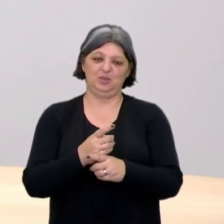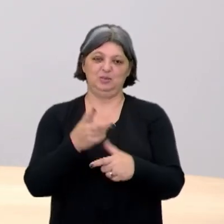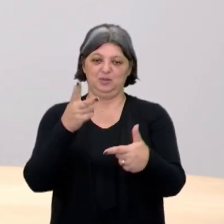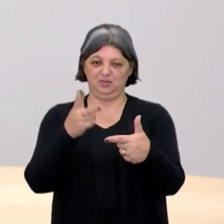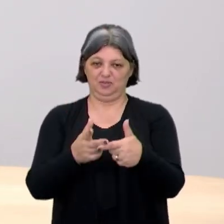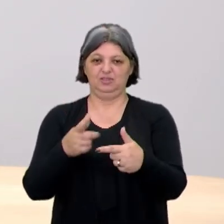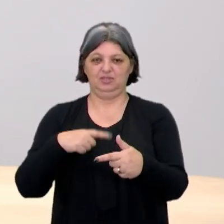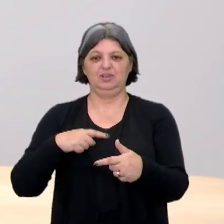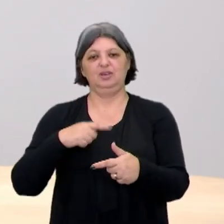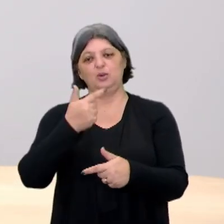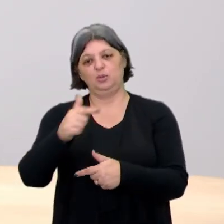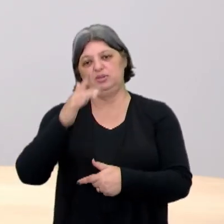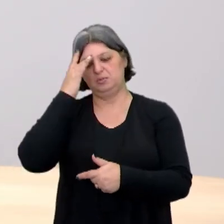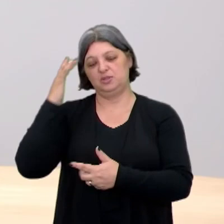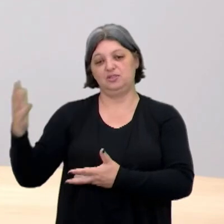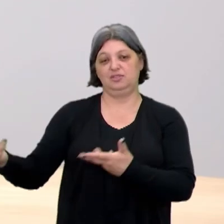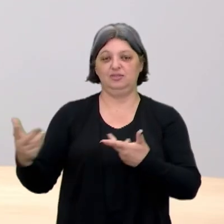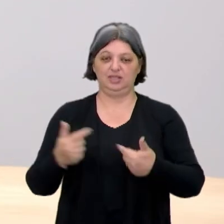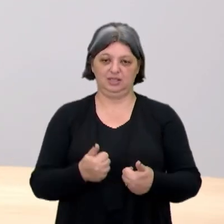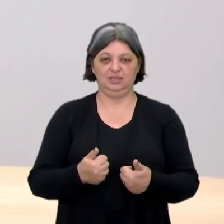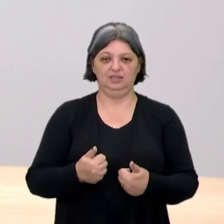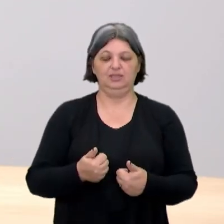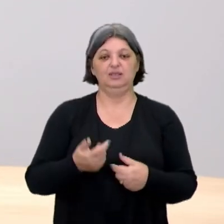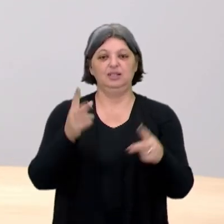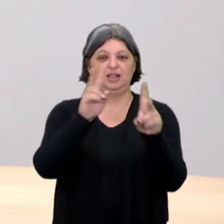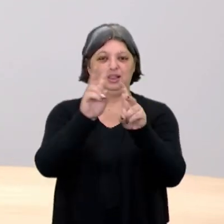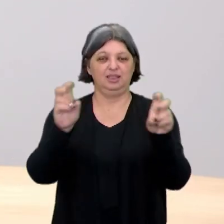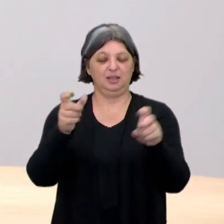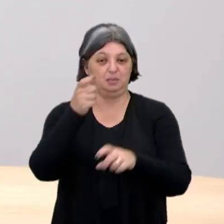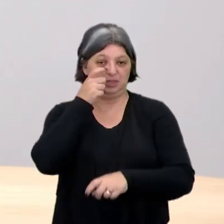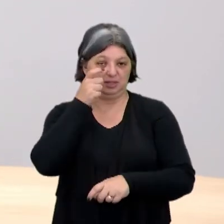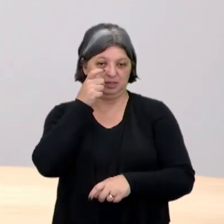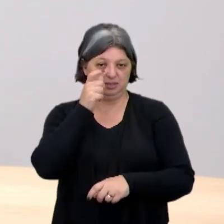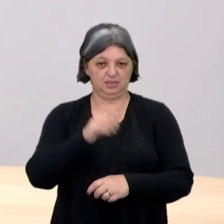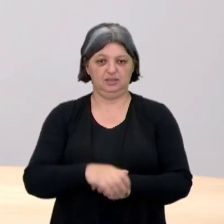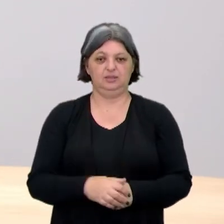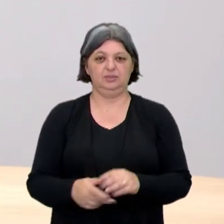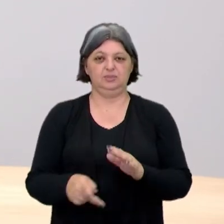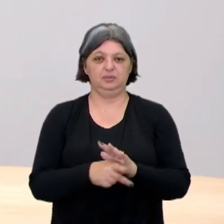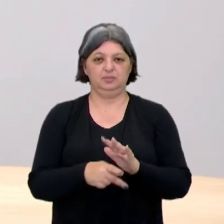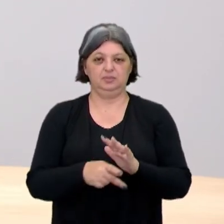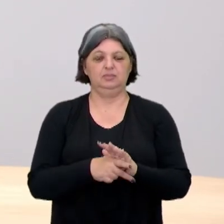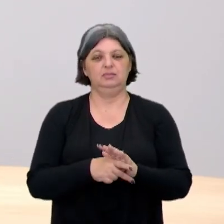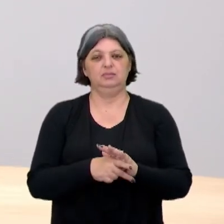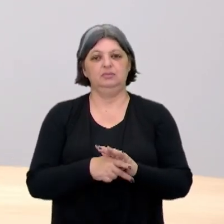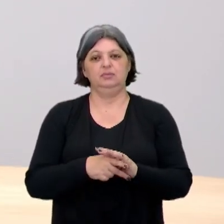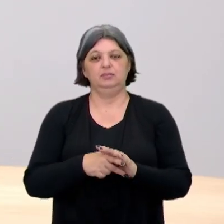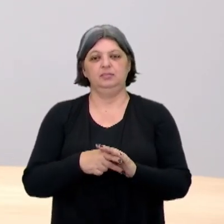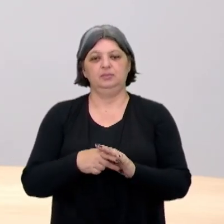mais convidados e mais assuntos interessantes sobre a questão do Observatório